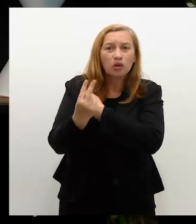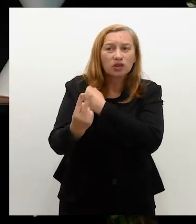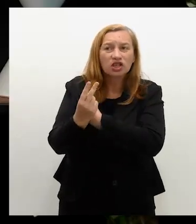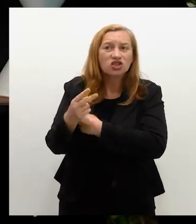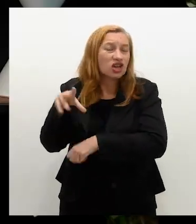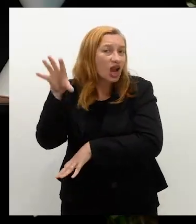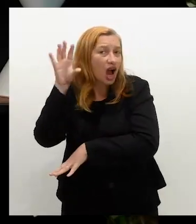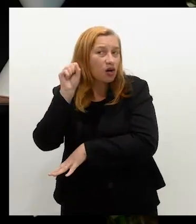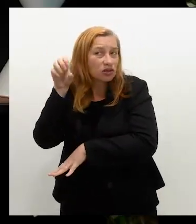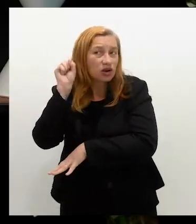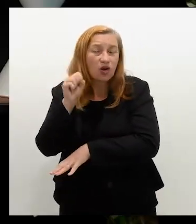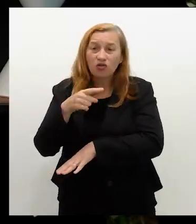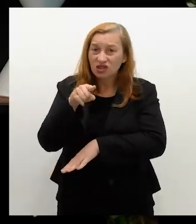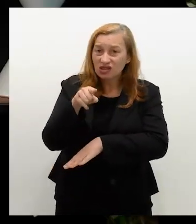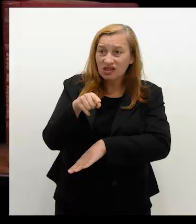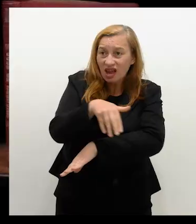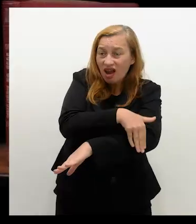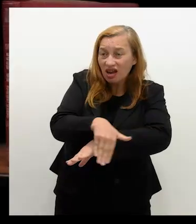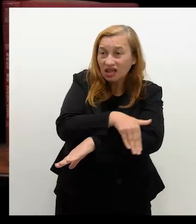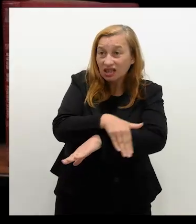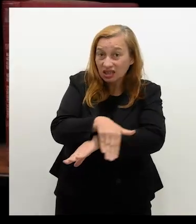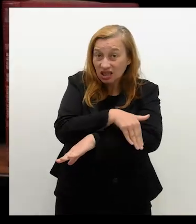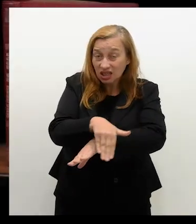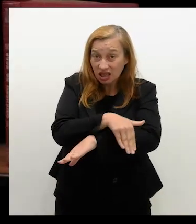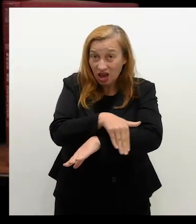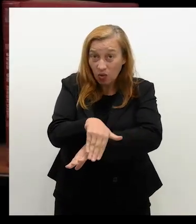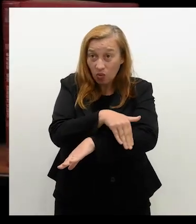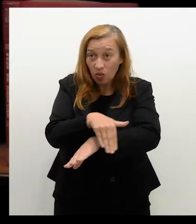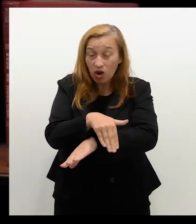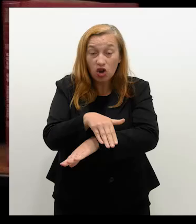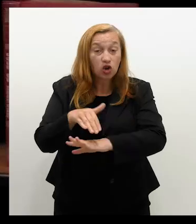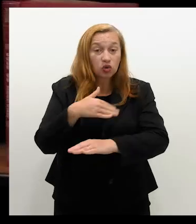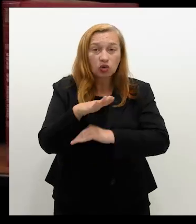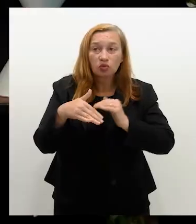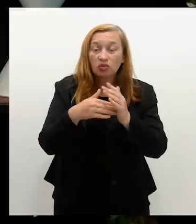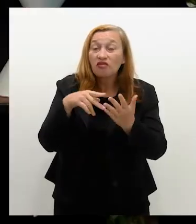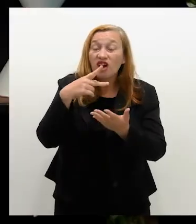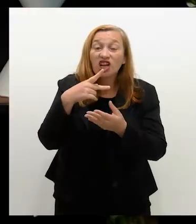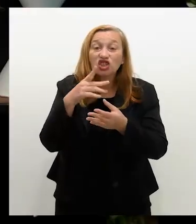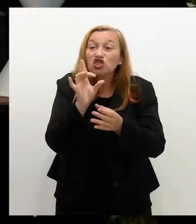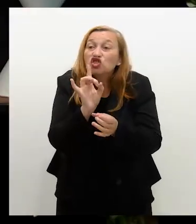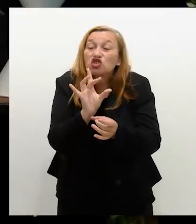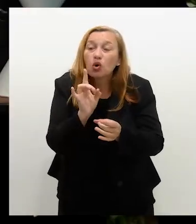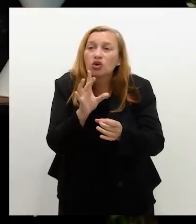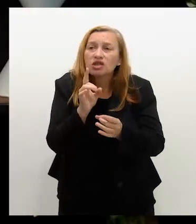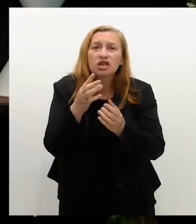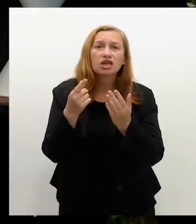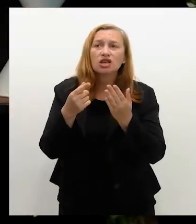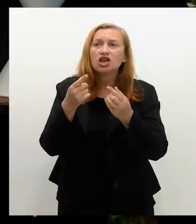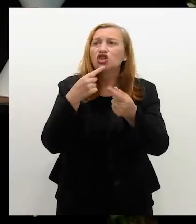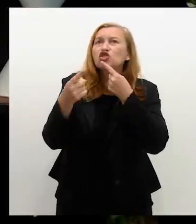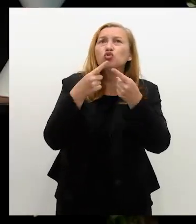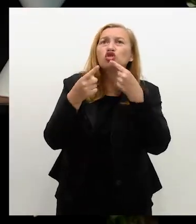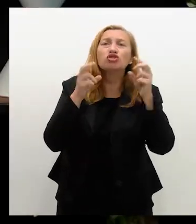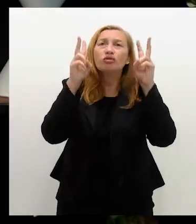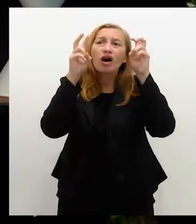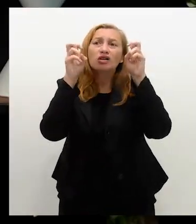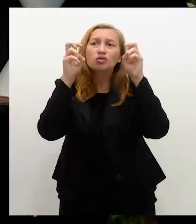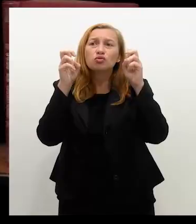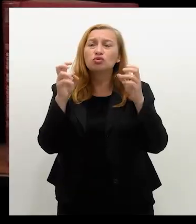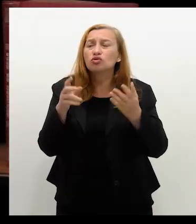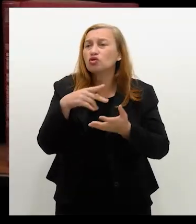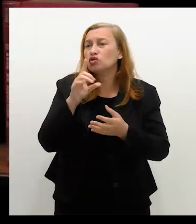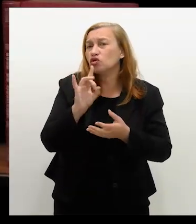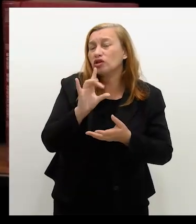da população, porque você anda na rua, está todo mundo falando sozinho, né? A pessoa com o celular no bolso, debatendo assuntos, não é assim?